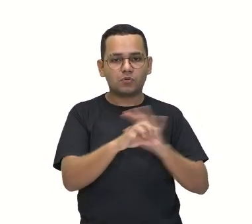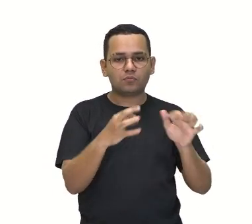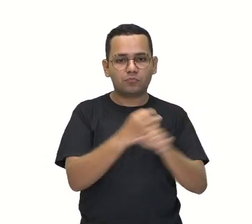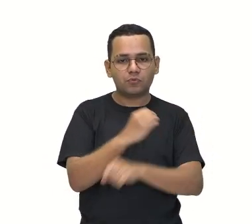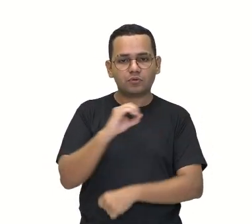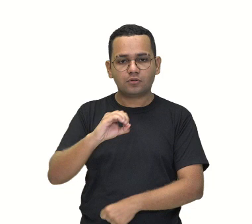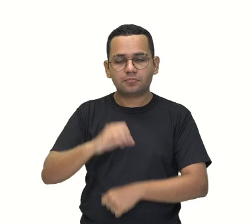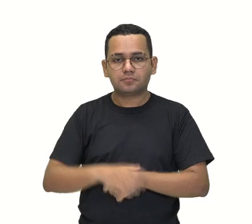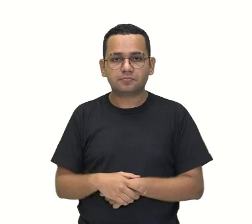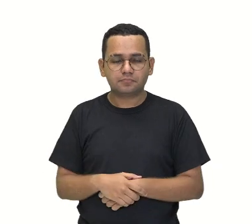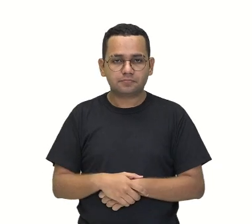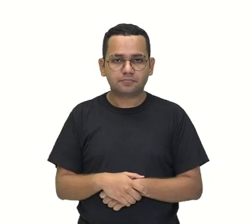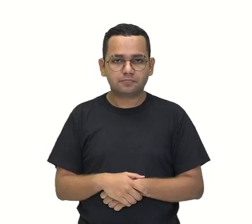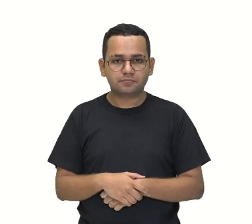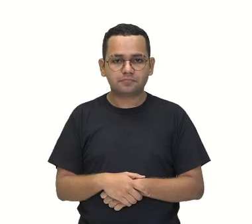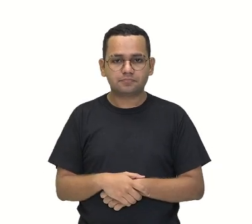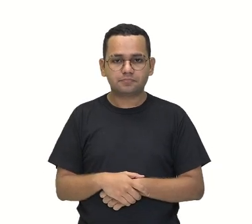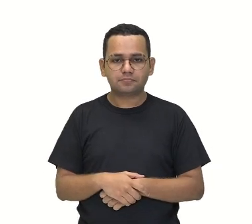isso?